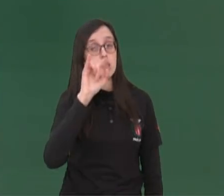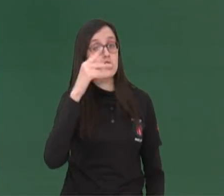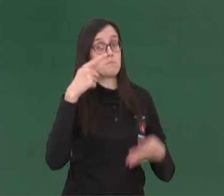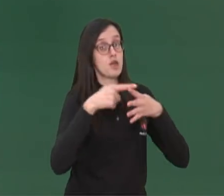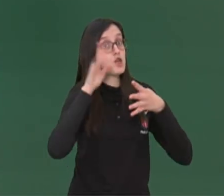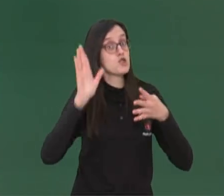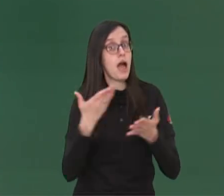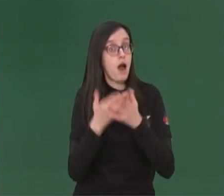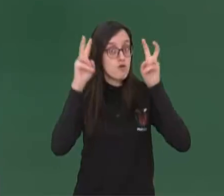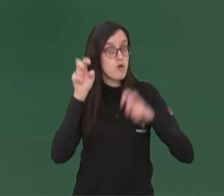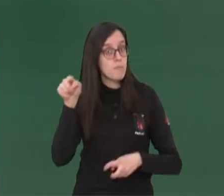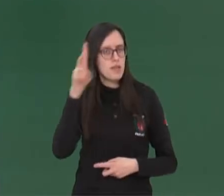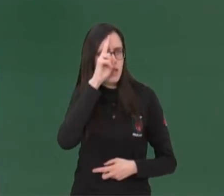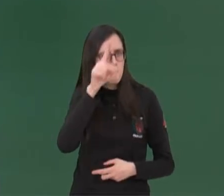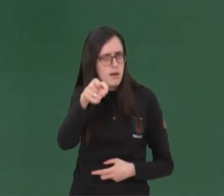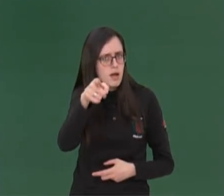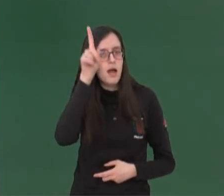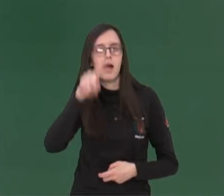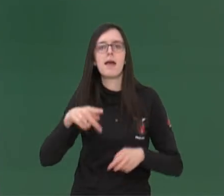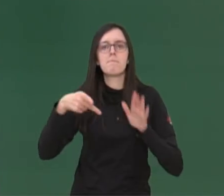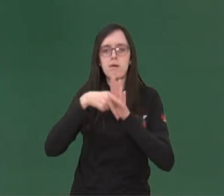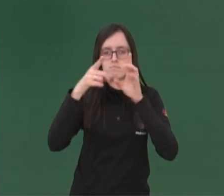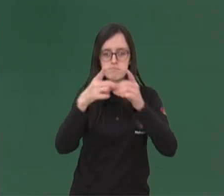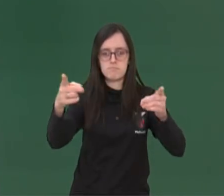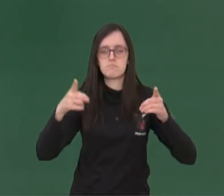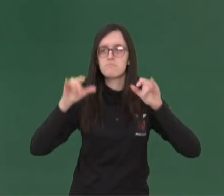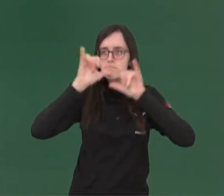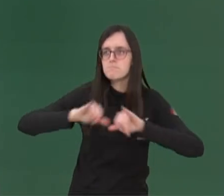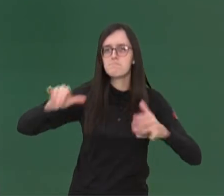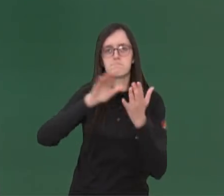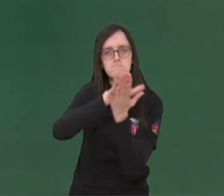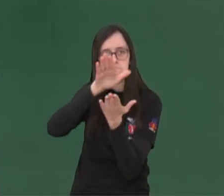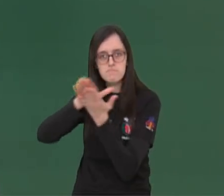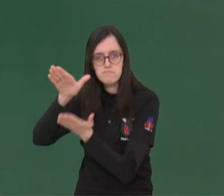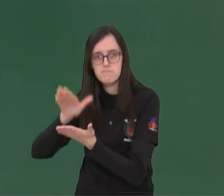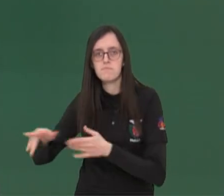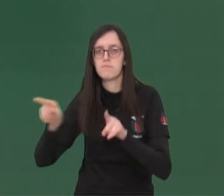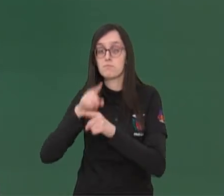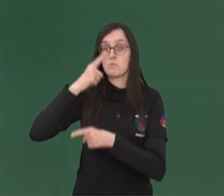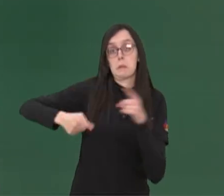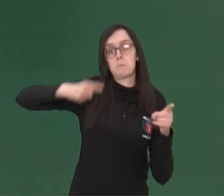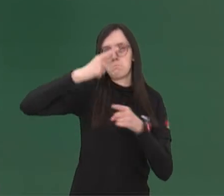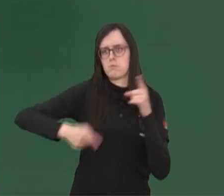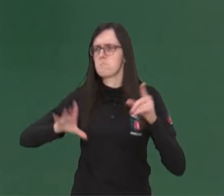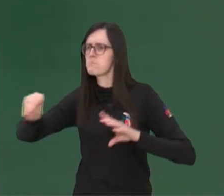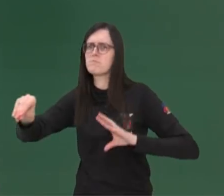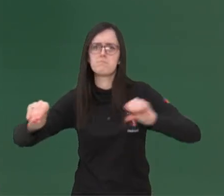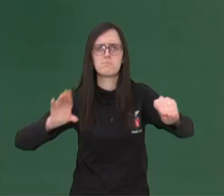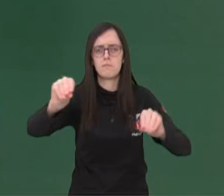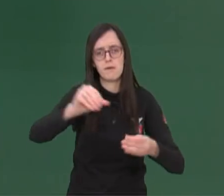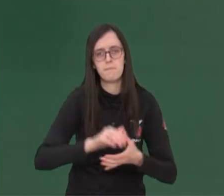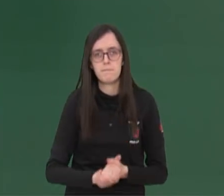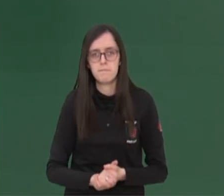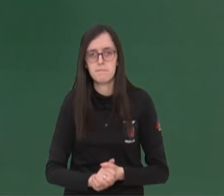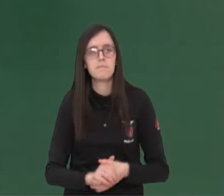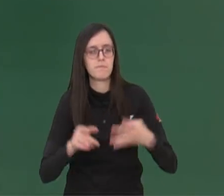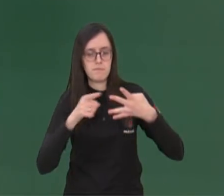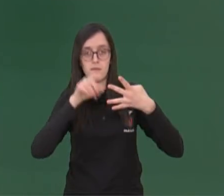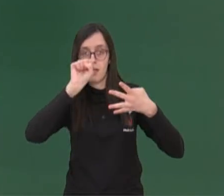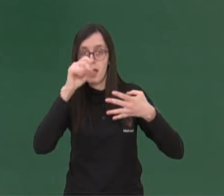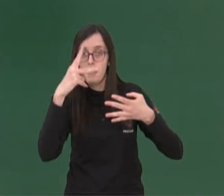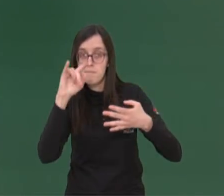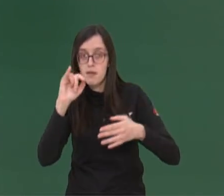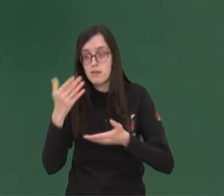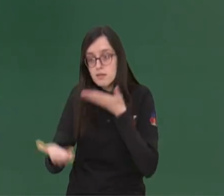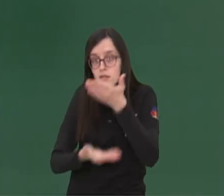tivemos aula sobre o DIP, tá lembrado? Departamento de Imprensa e Propaganda, a censura e tudo mais. O SPI, Serviço de